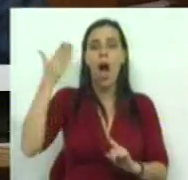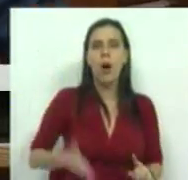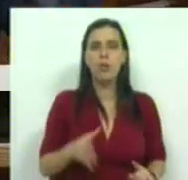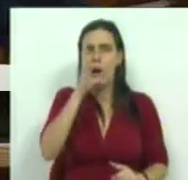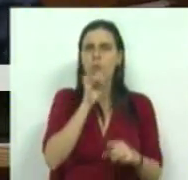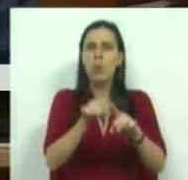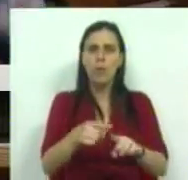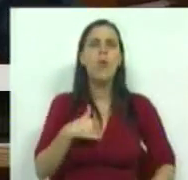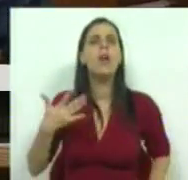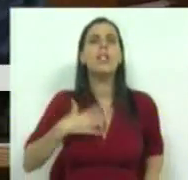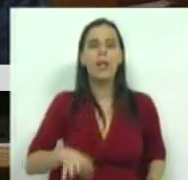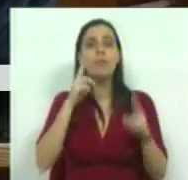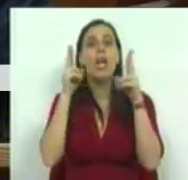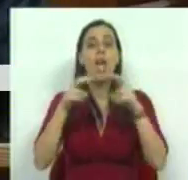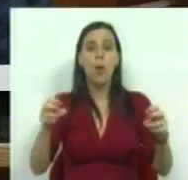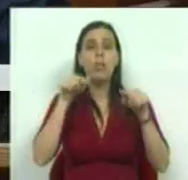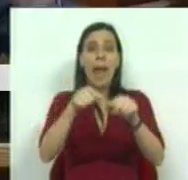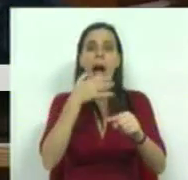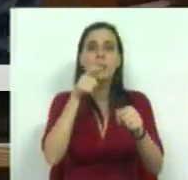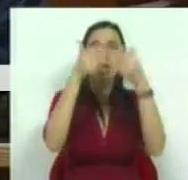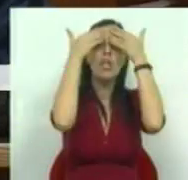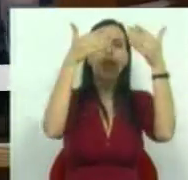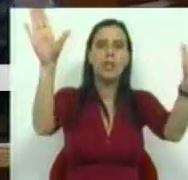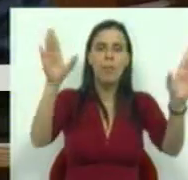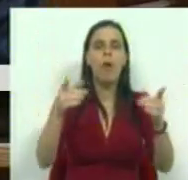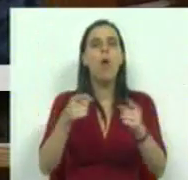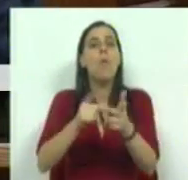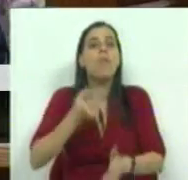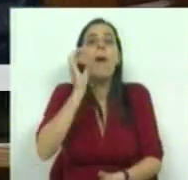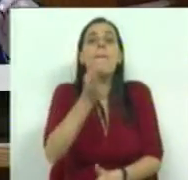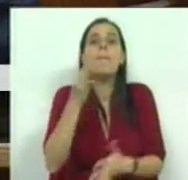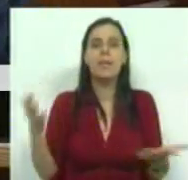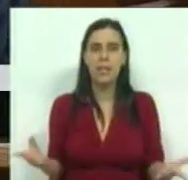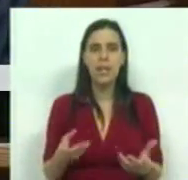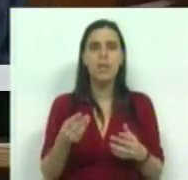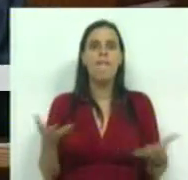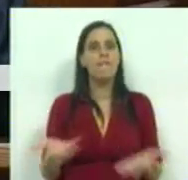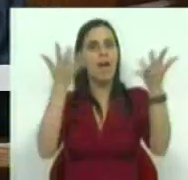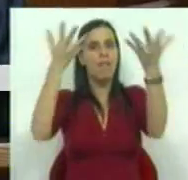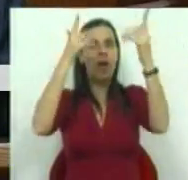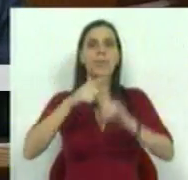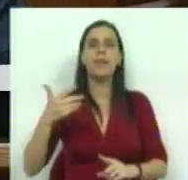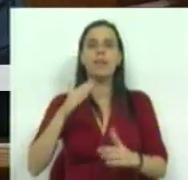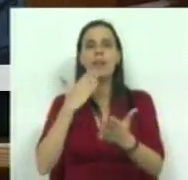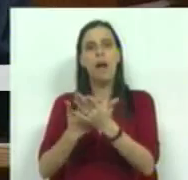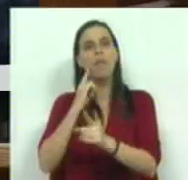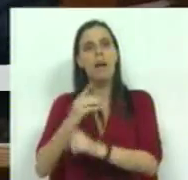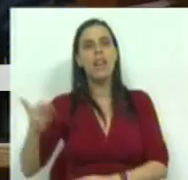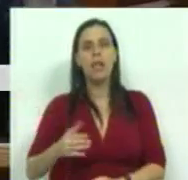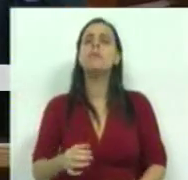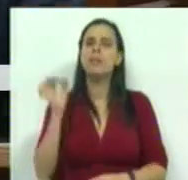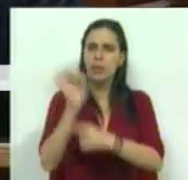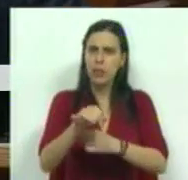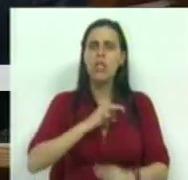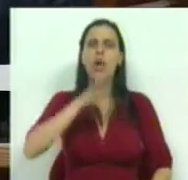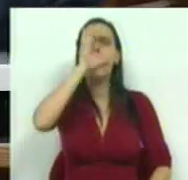do Governo. Nós queremos encontrar na democracia a réplica necessária à construção de direitos. Sim, Sr.